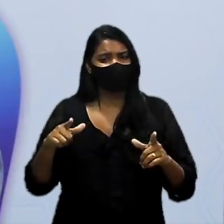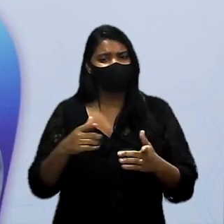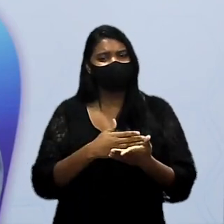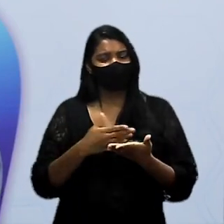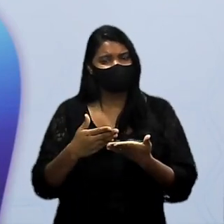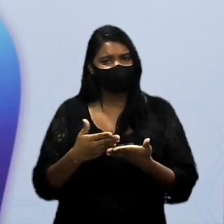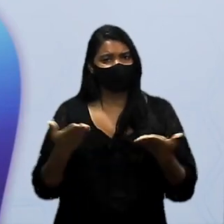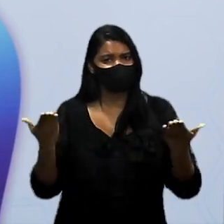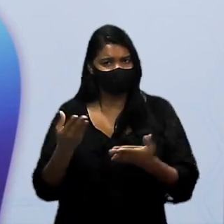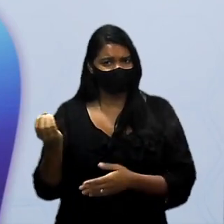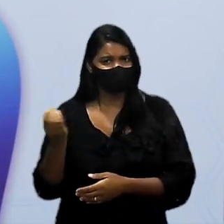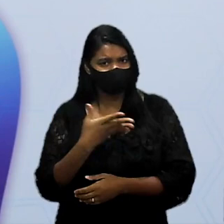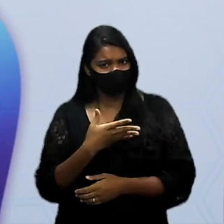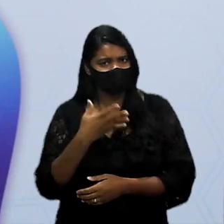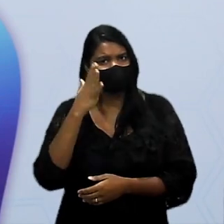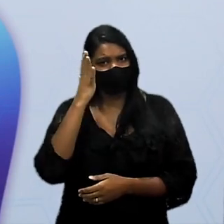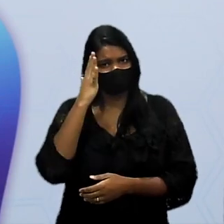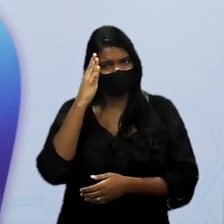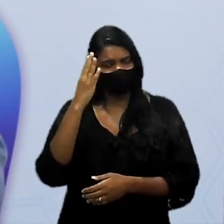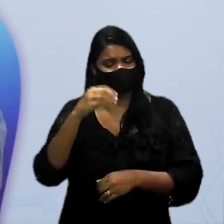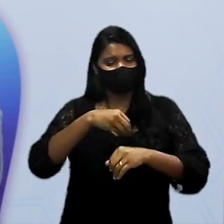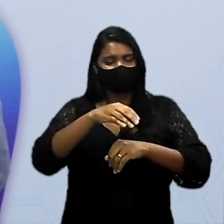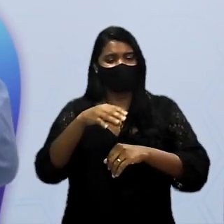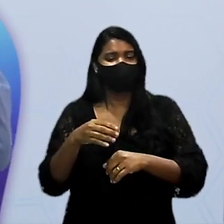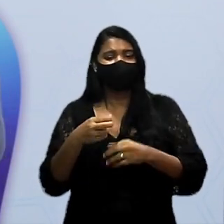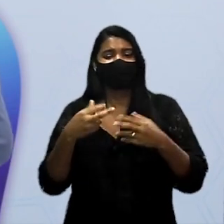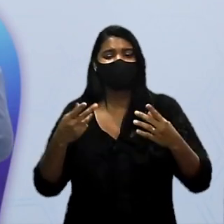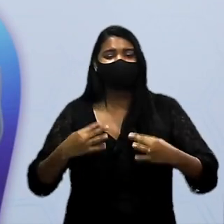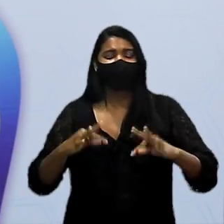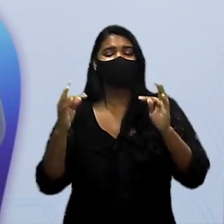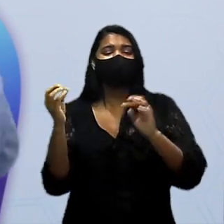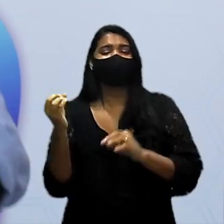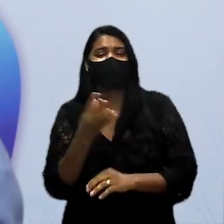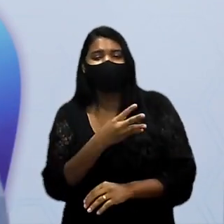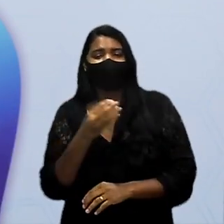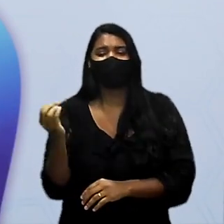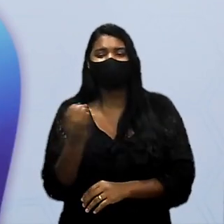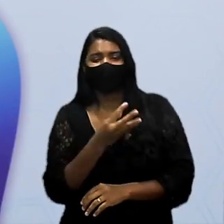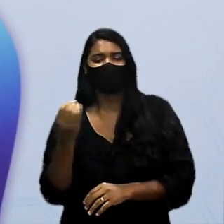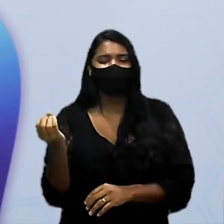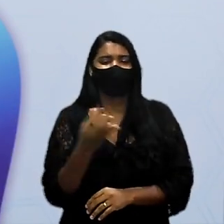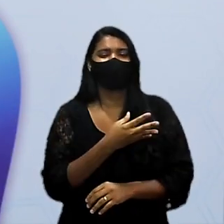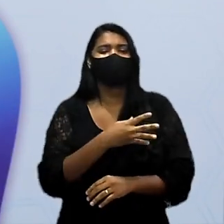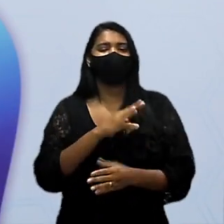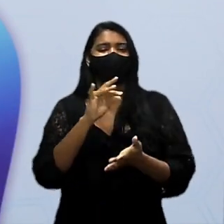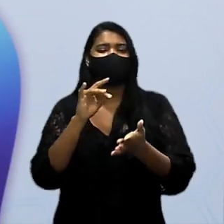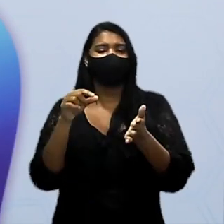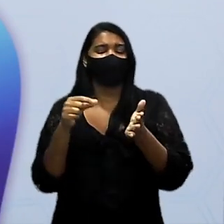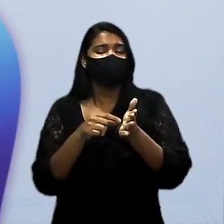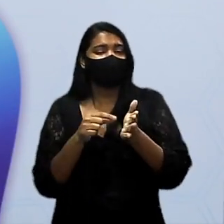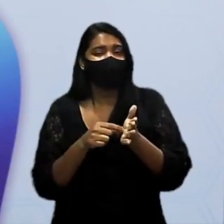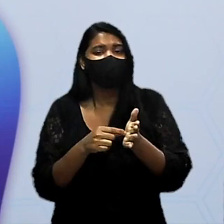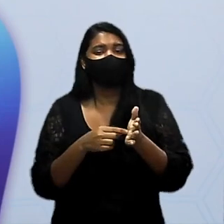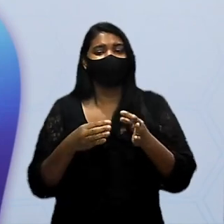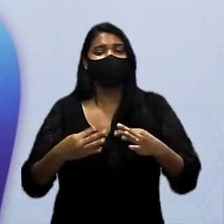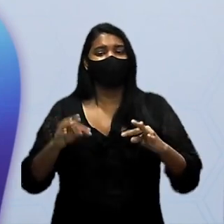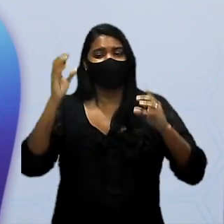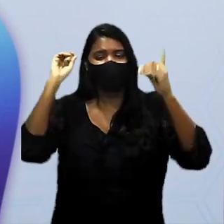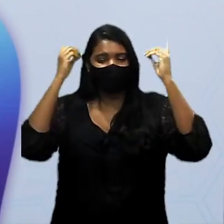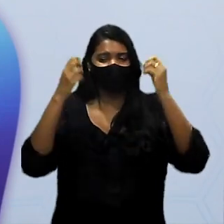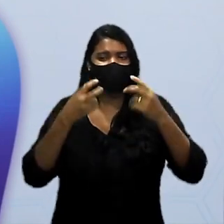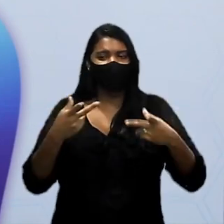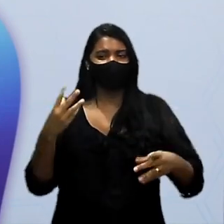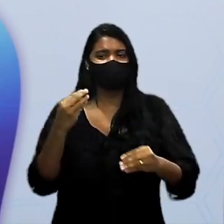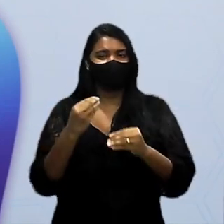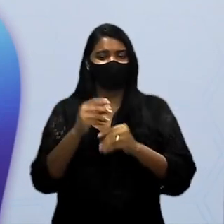estão sendo lançados no mercado. Isso faz com que haja aí, não é, uma verdadeira correria de muitas